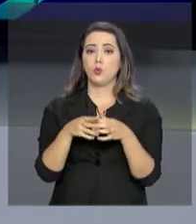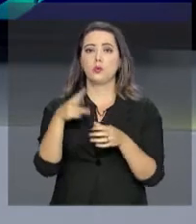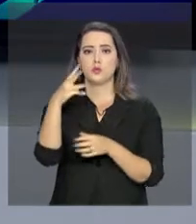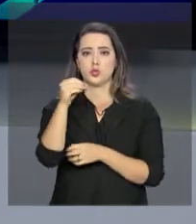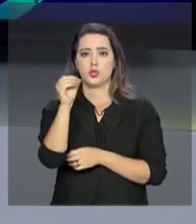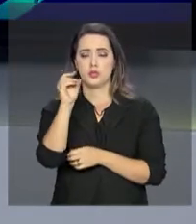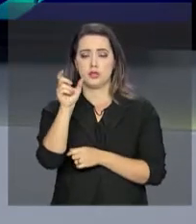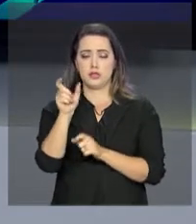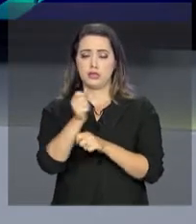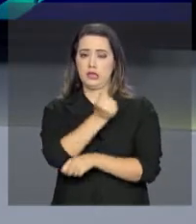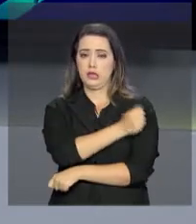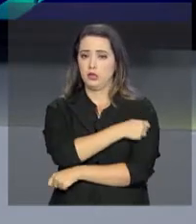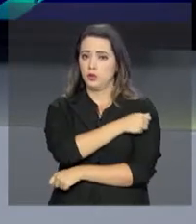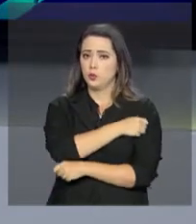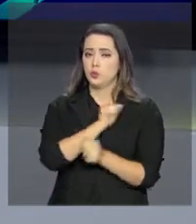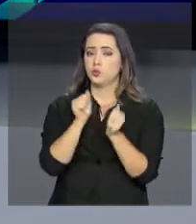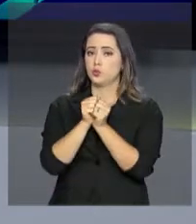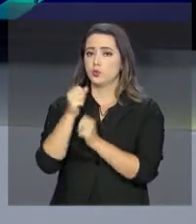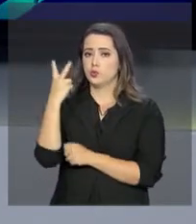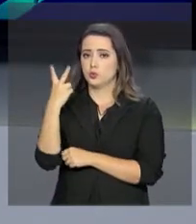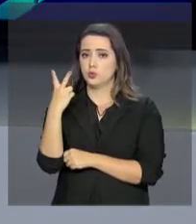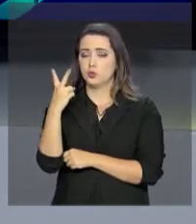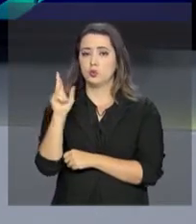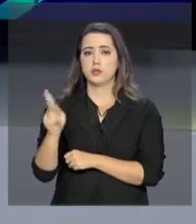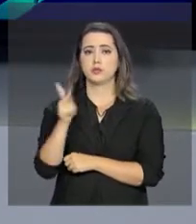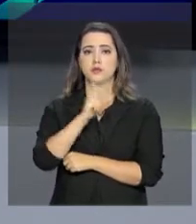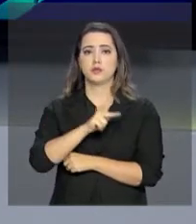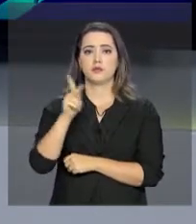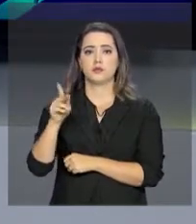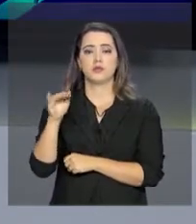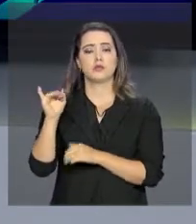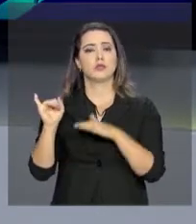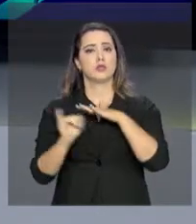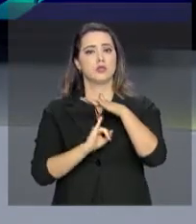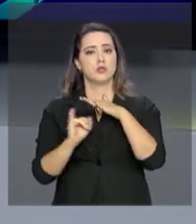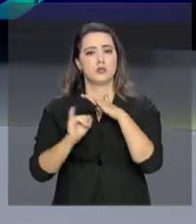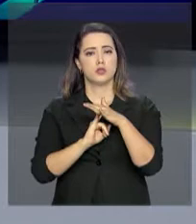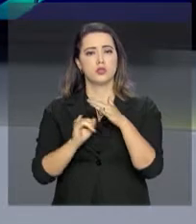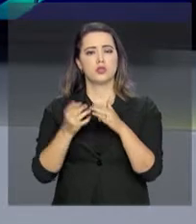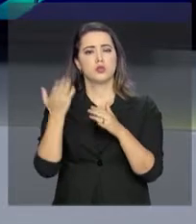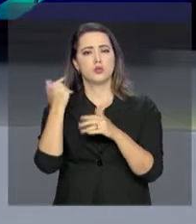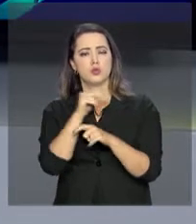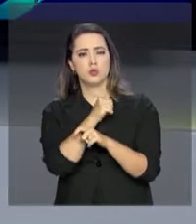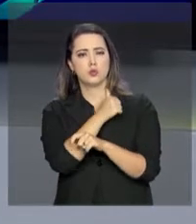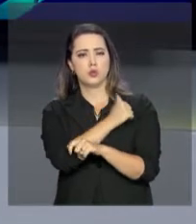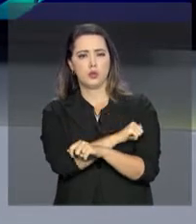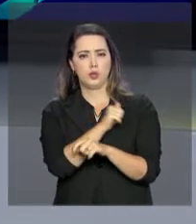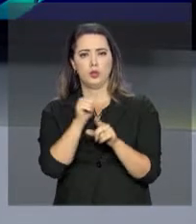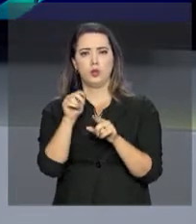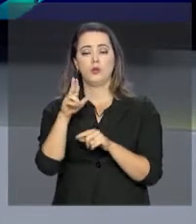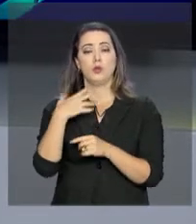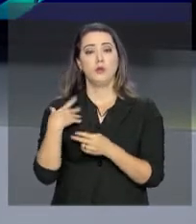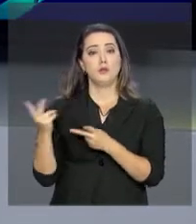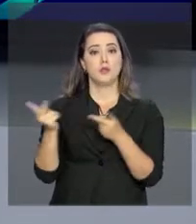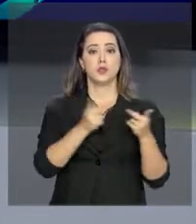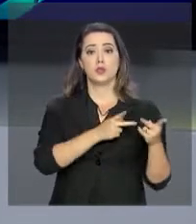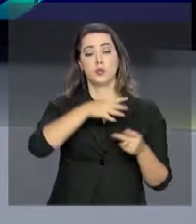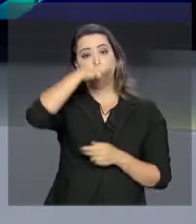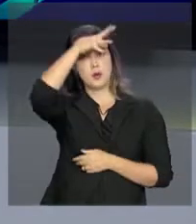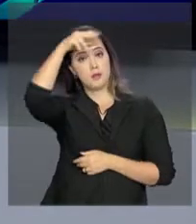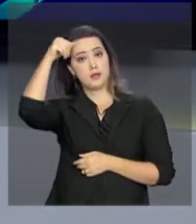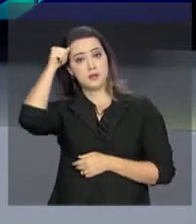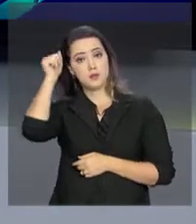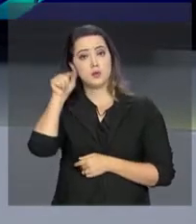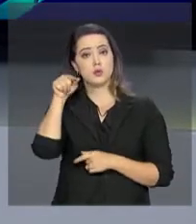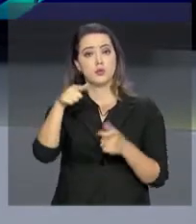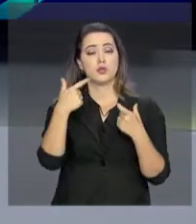30 universitários e dois professores de instituições do antigo estado da Guanabara visitou a região amazônica no então território